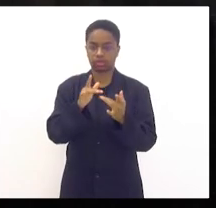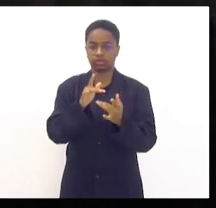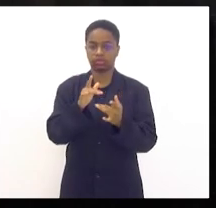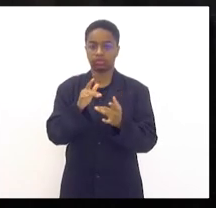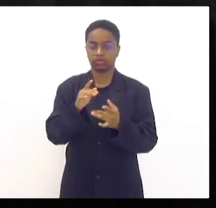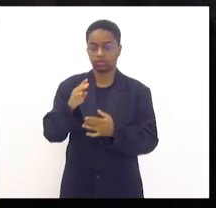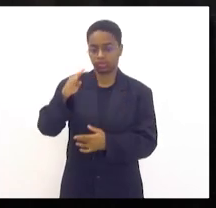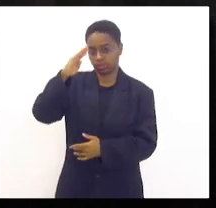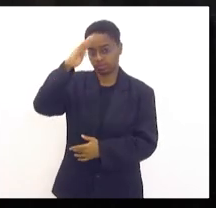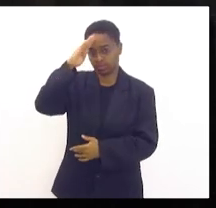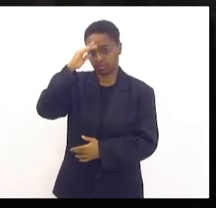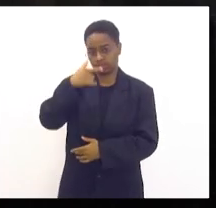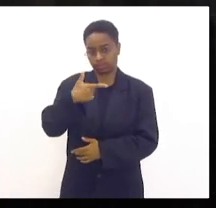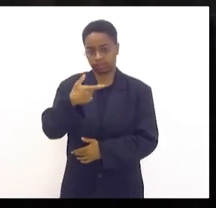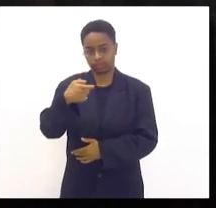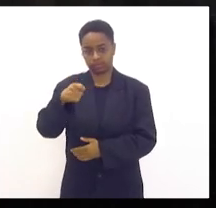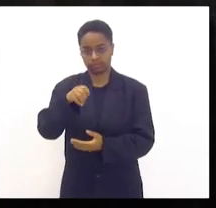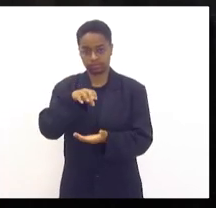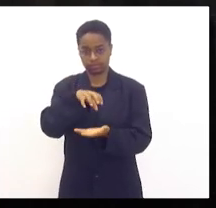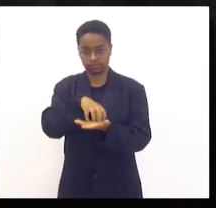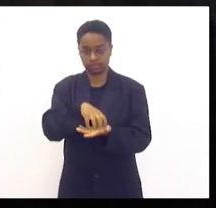Batalhão,